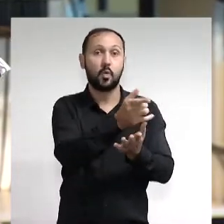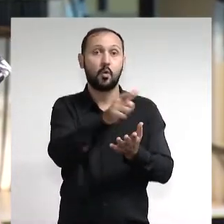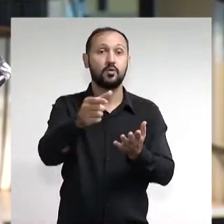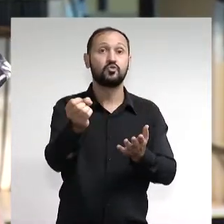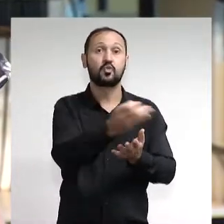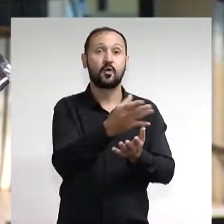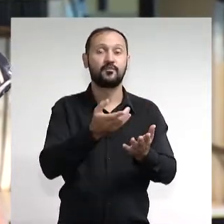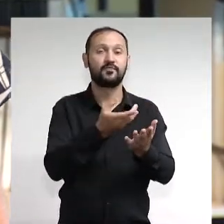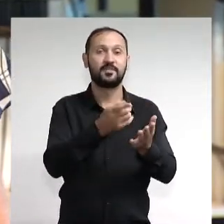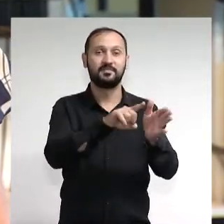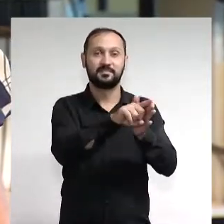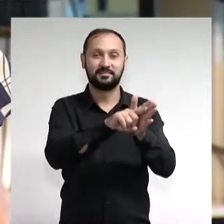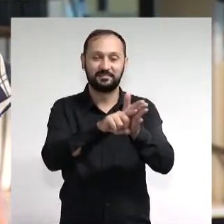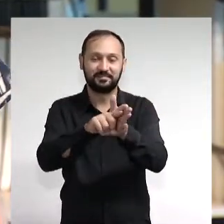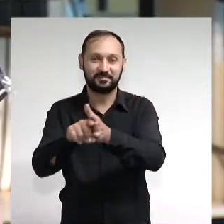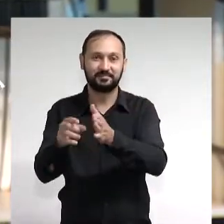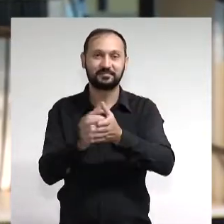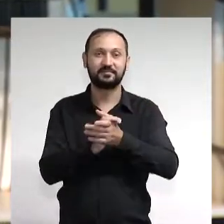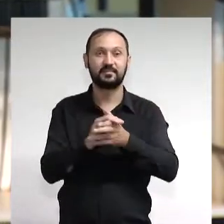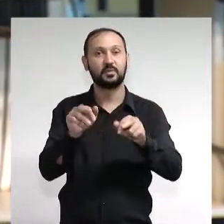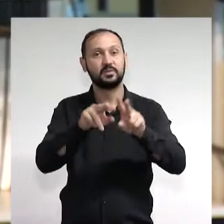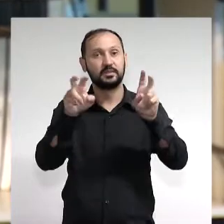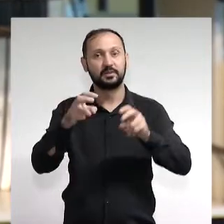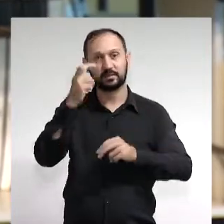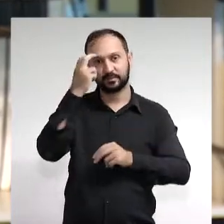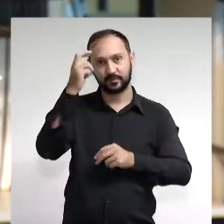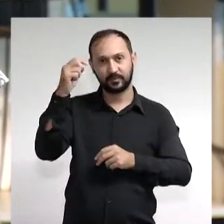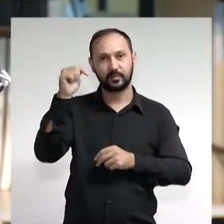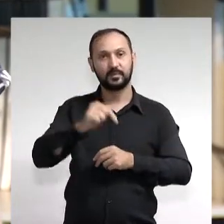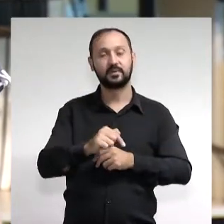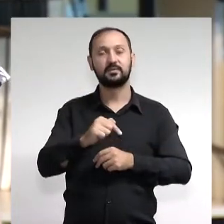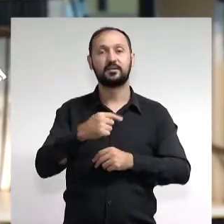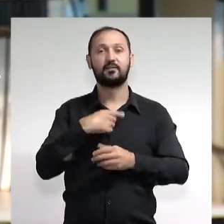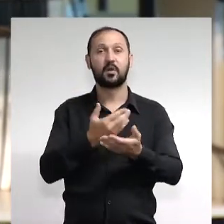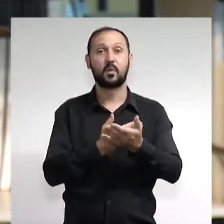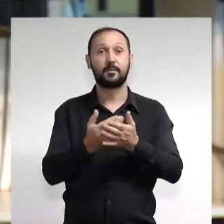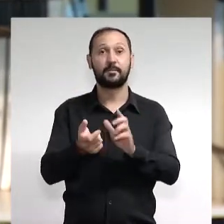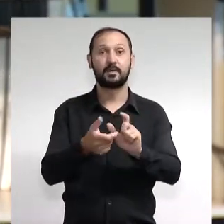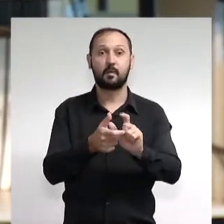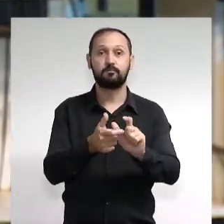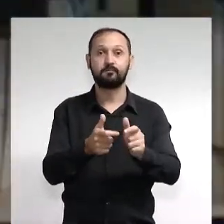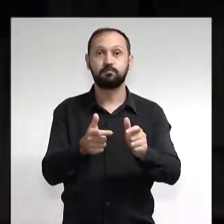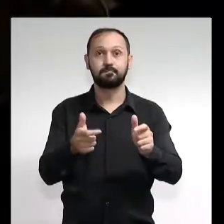a produção do conhecimento na área de altas habilidades, com essa pesquisa,